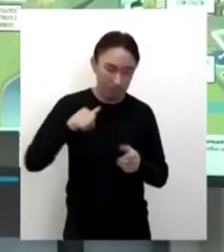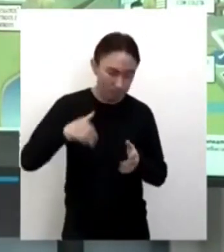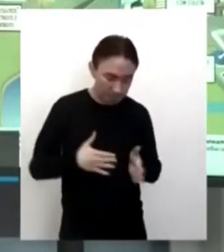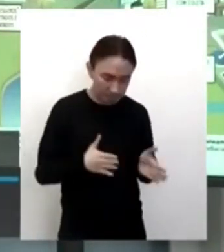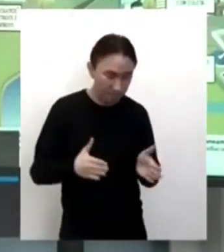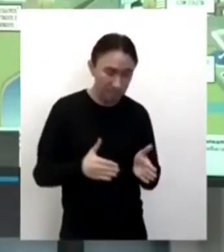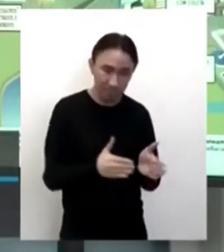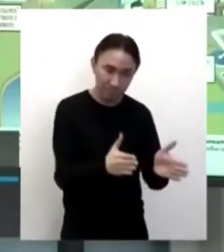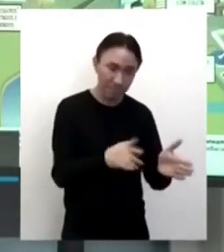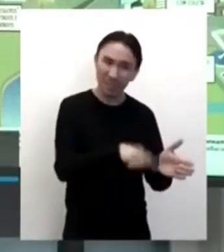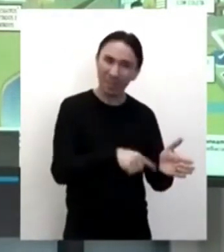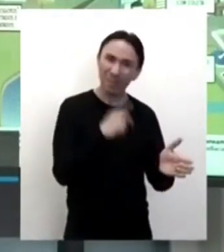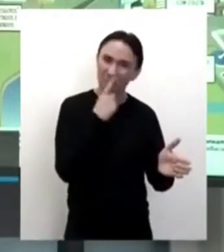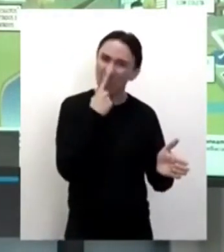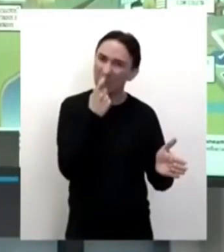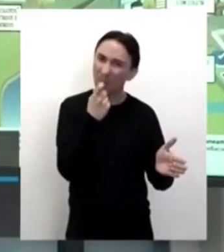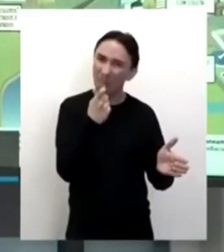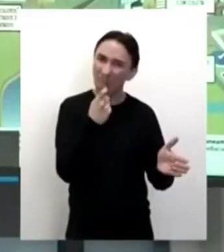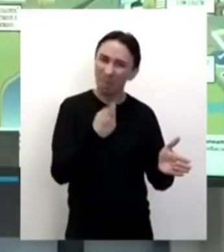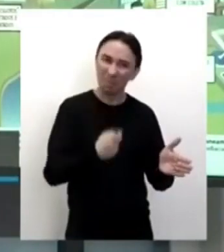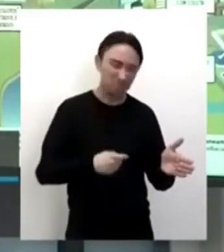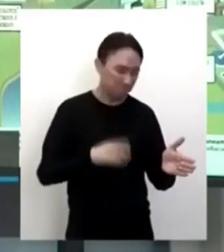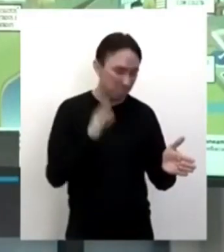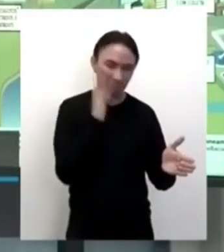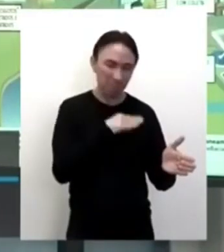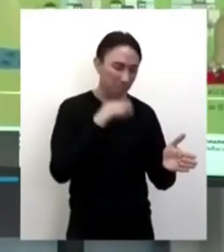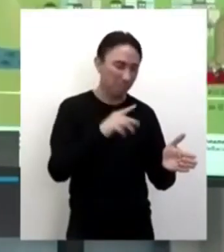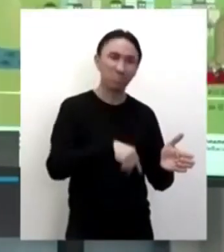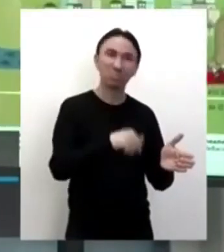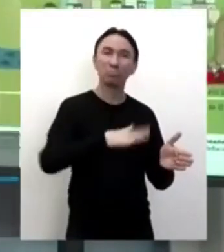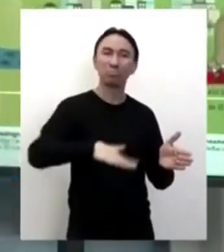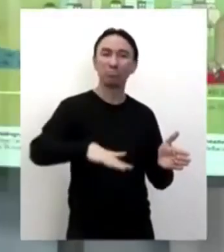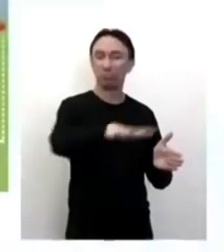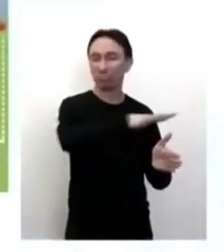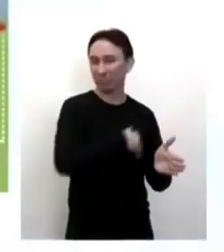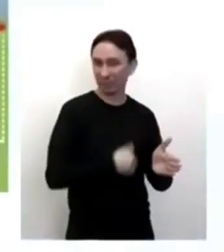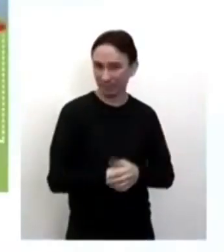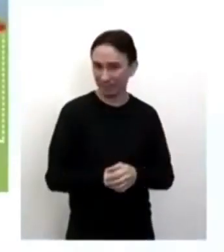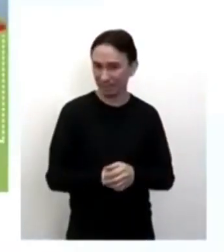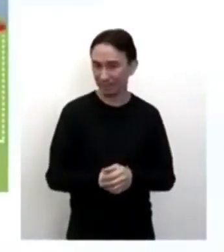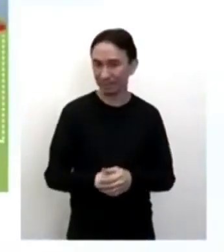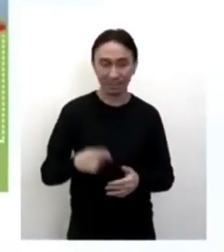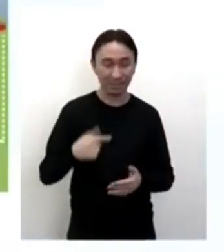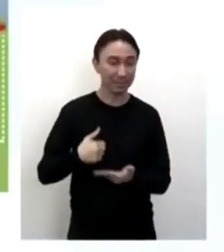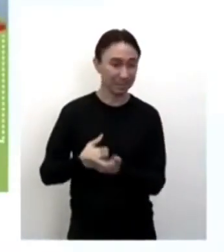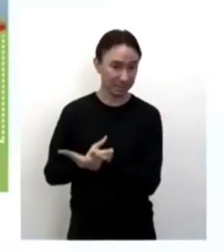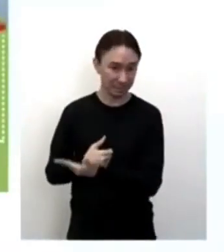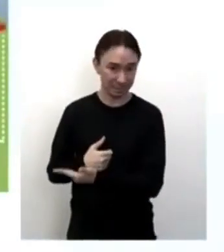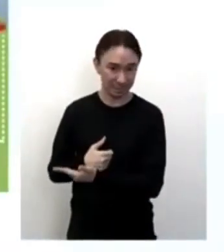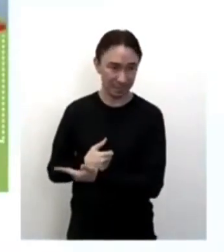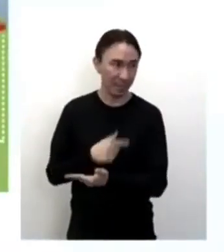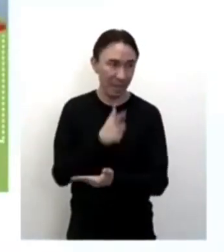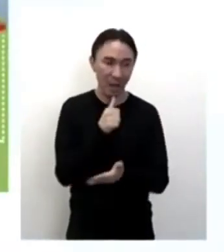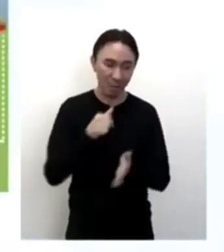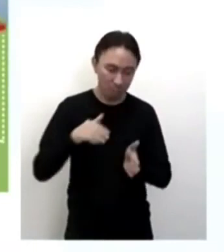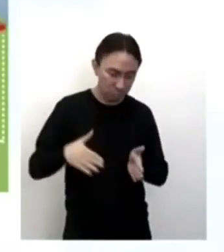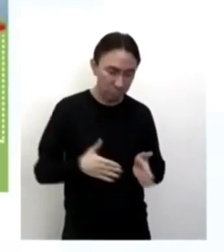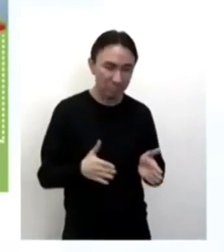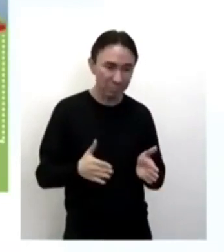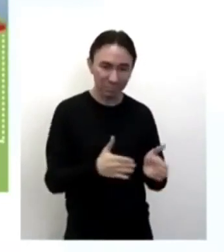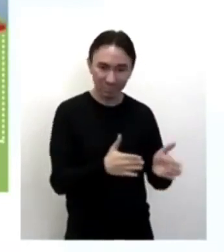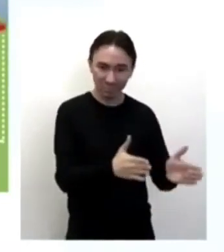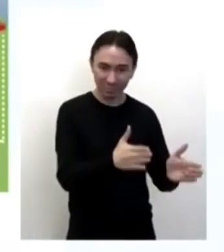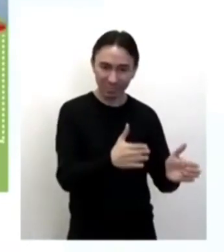tratamento especial. Vamos lá para a próxima tela. Vamos lá para a próxima tela. Aí mostra a extensão dos rios brasileiros comprometido